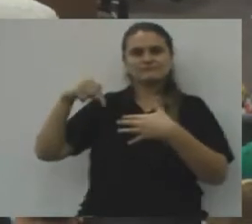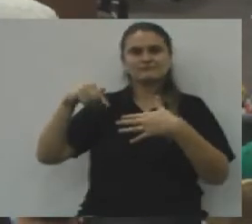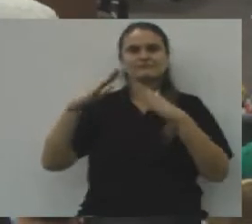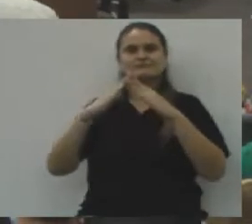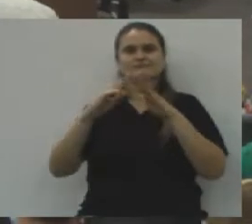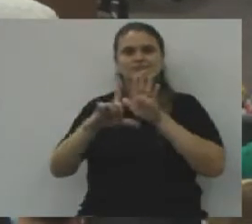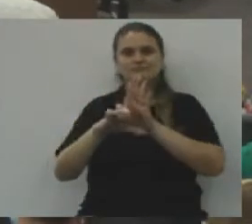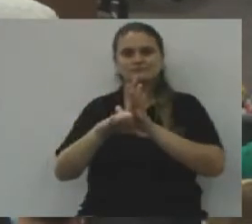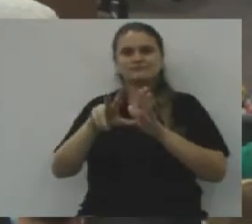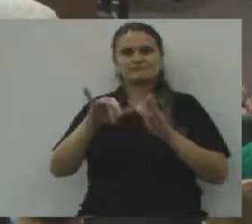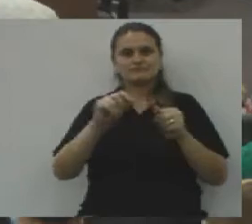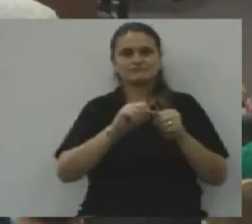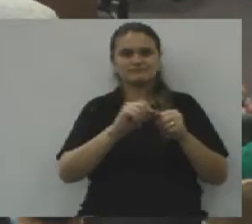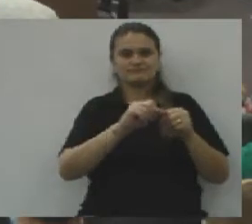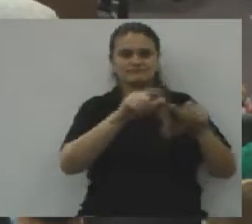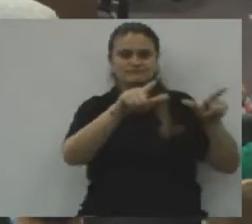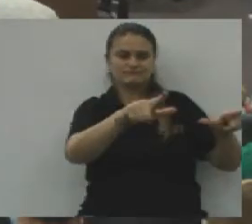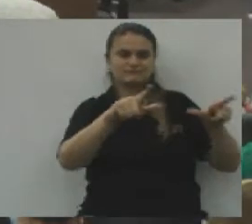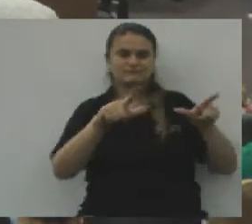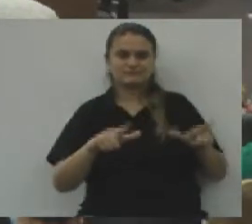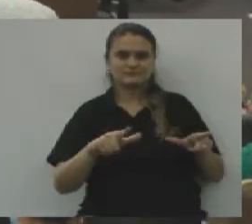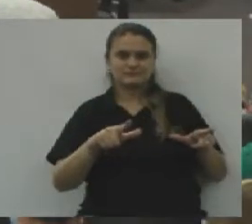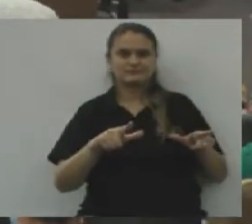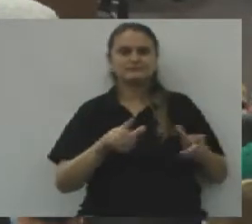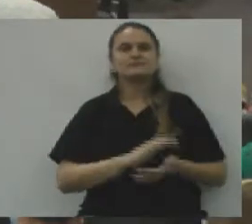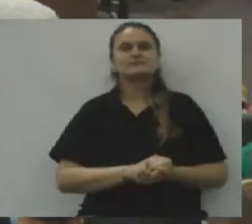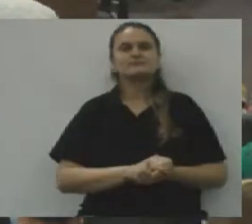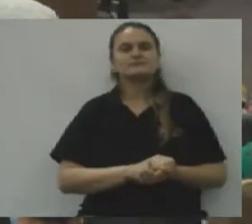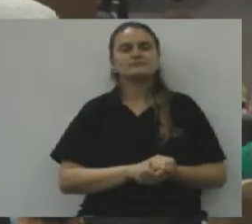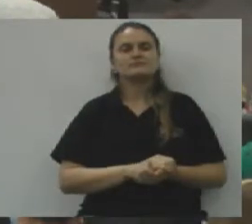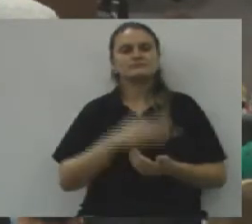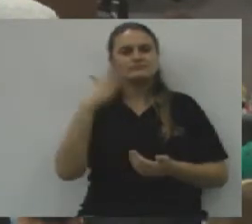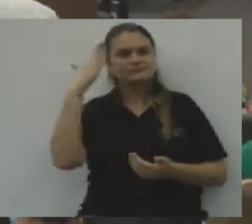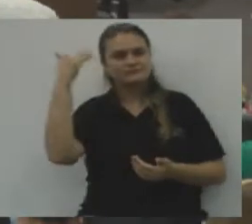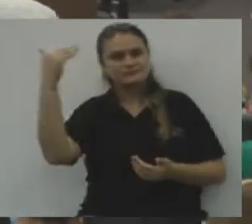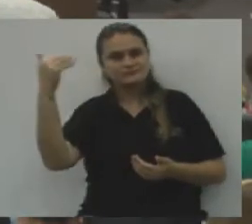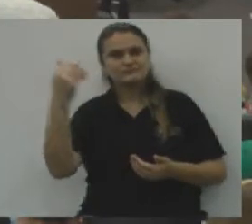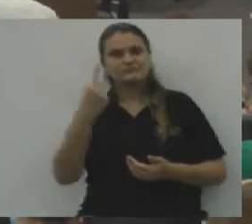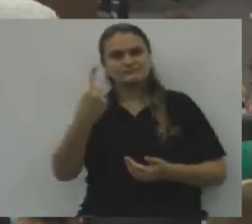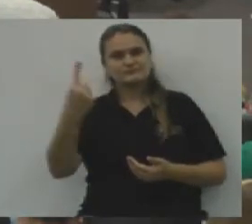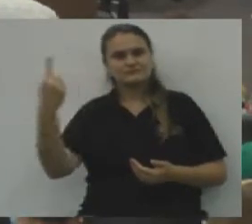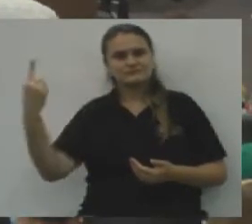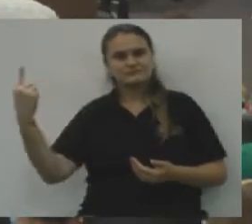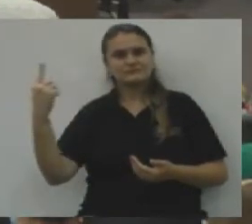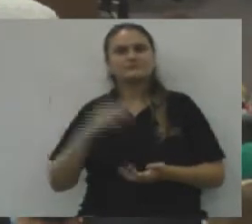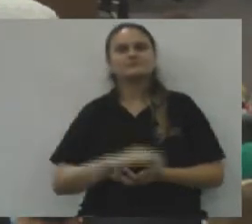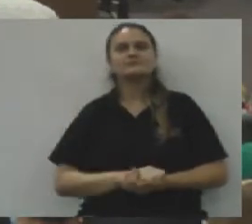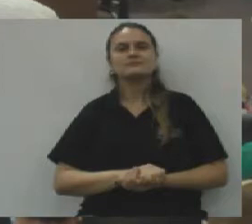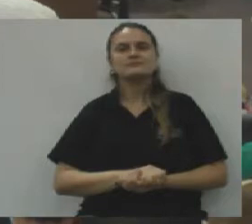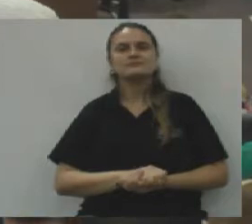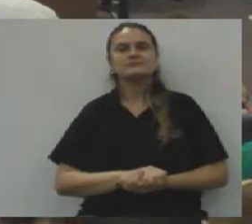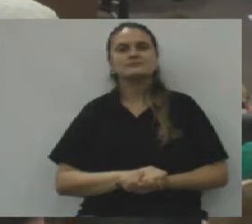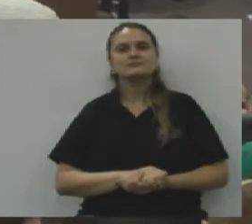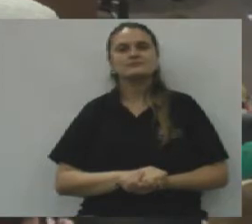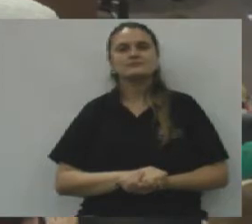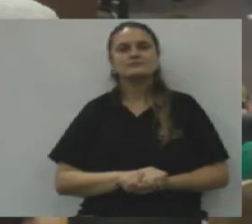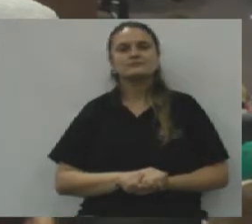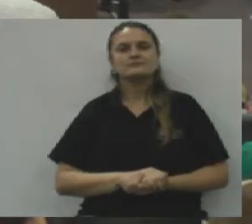Vereadores vai ser feito um certificado da moção para cada um de vocês.